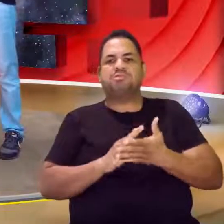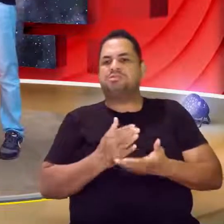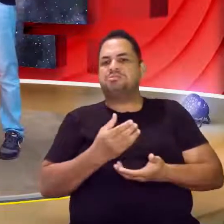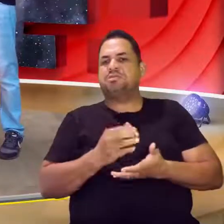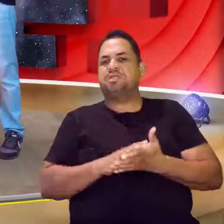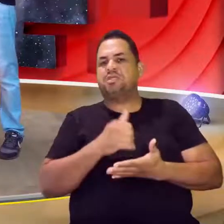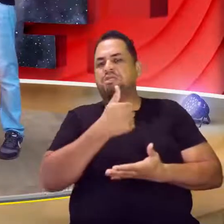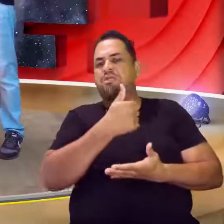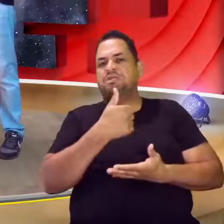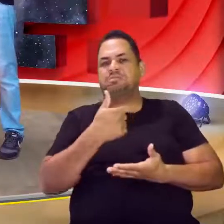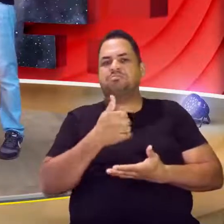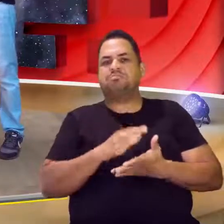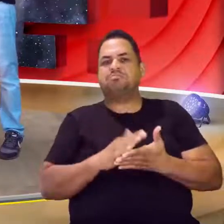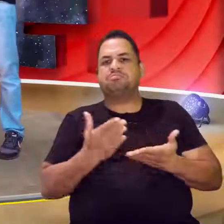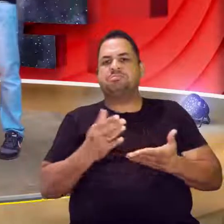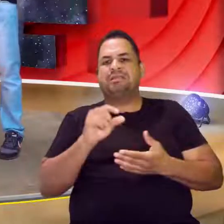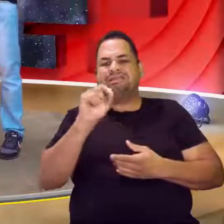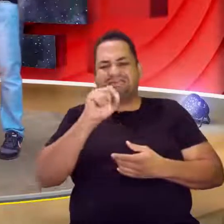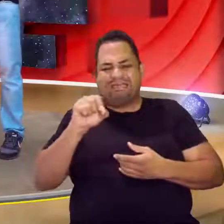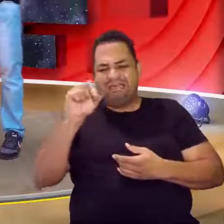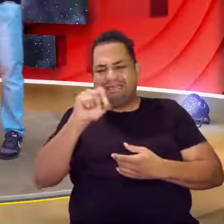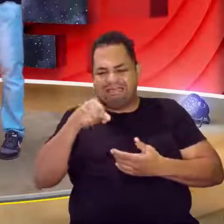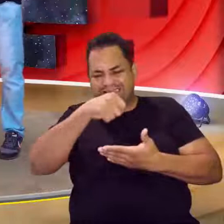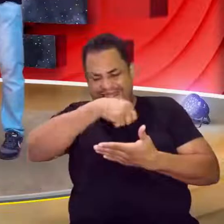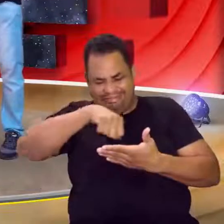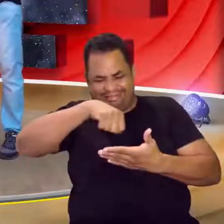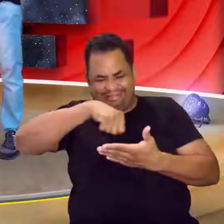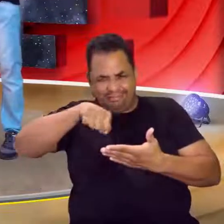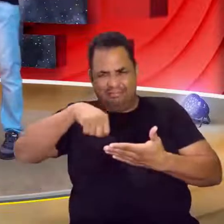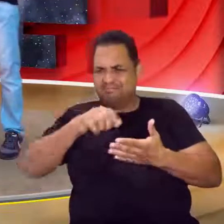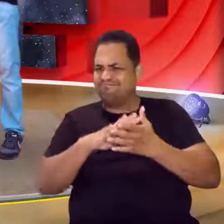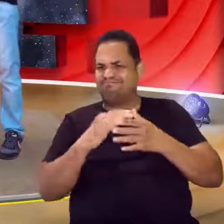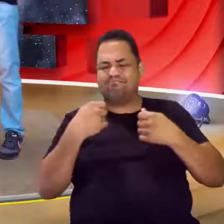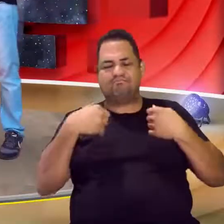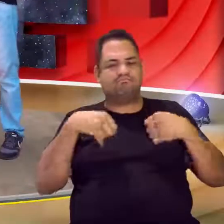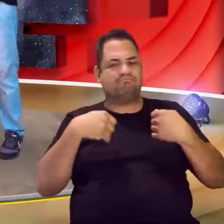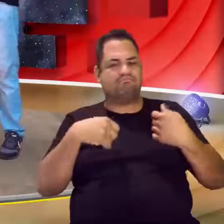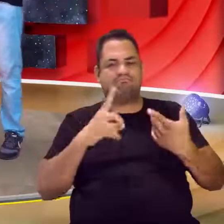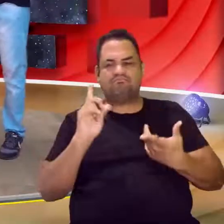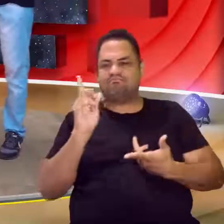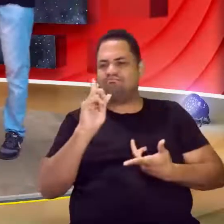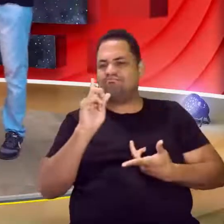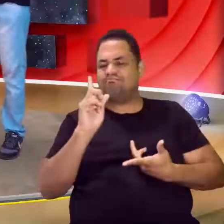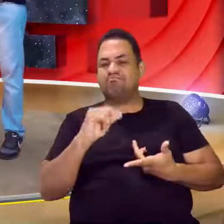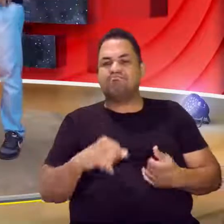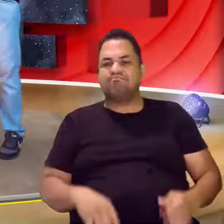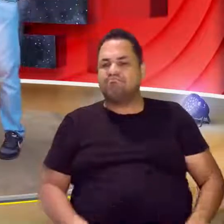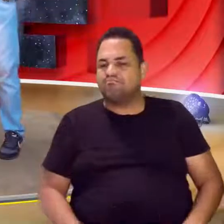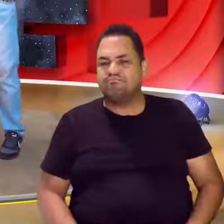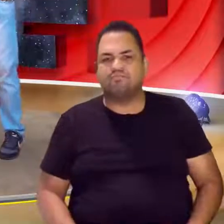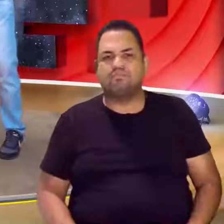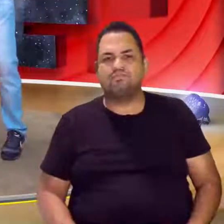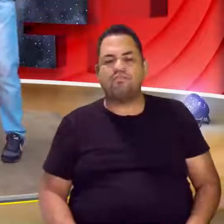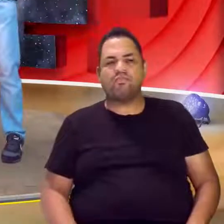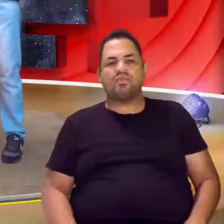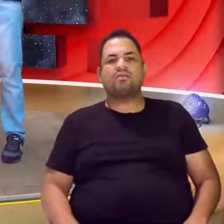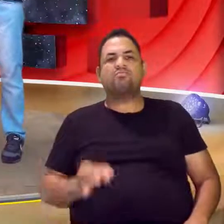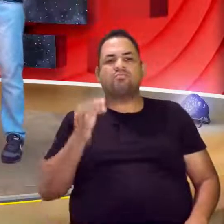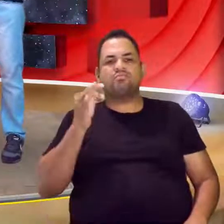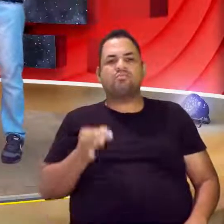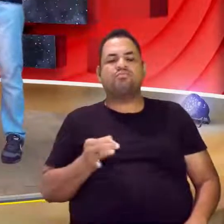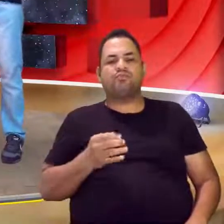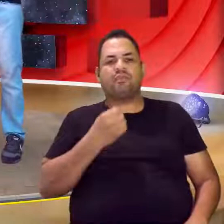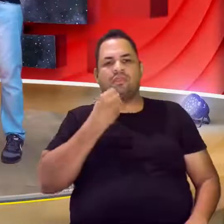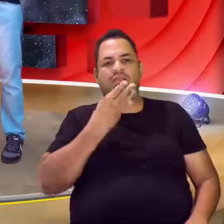zero. Tem aluno que coloca e perde tempo fazendo conta. Não tem, porque está todo mundo na mesma unidade, né? Então não há necessidade. Certinho?